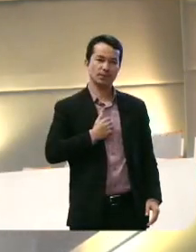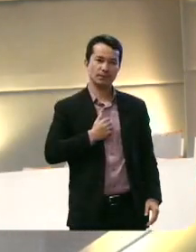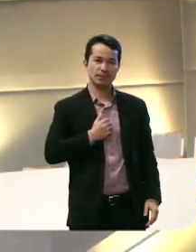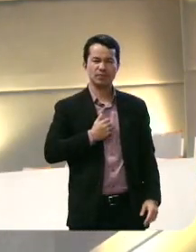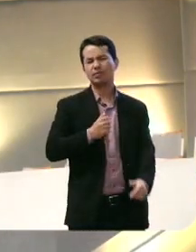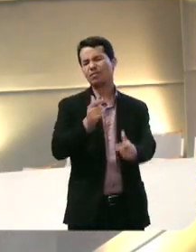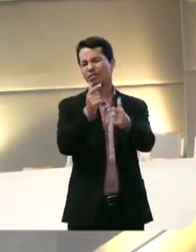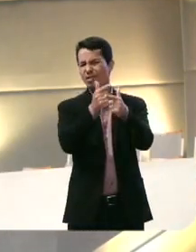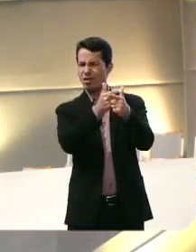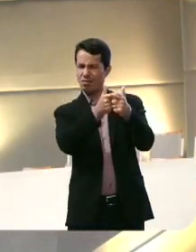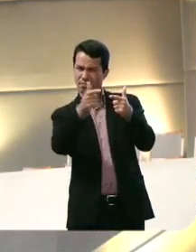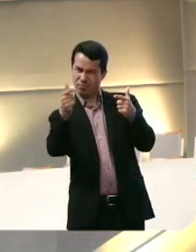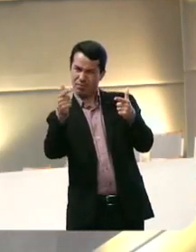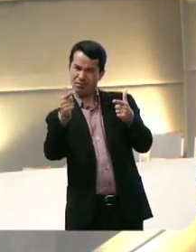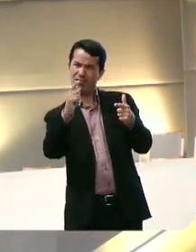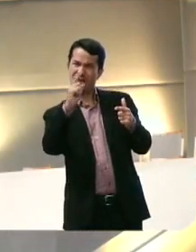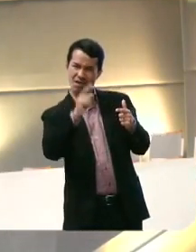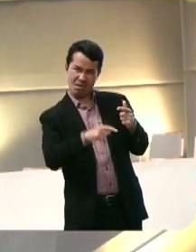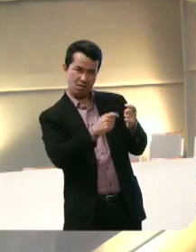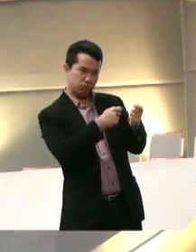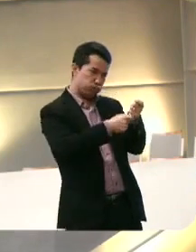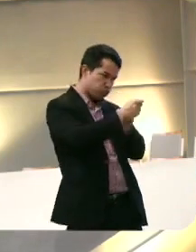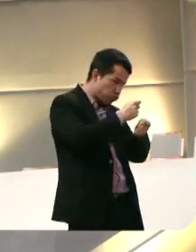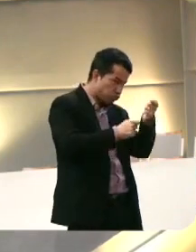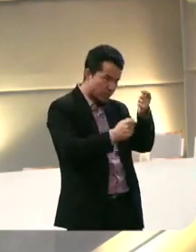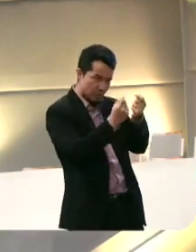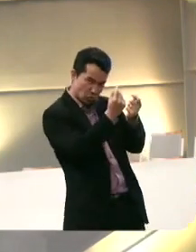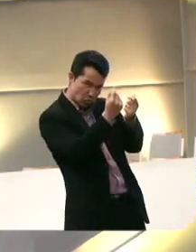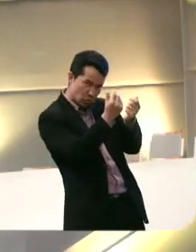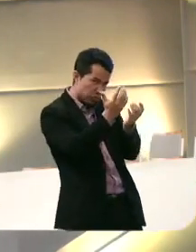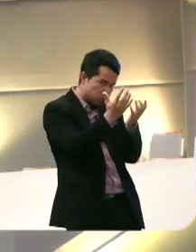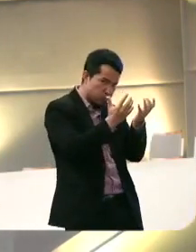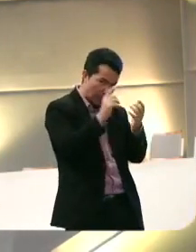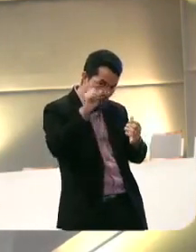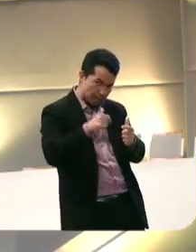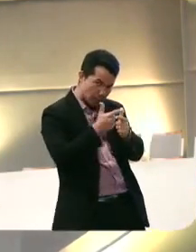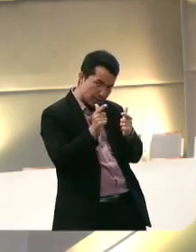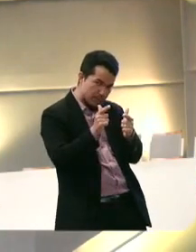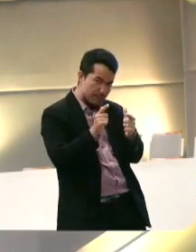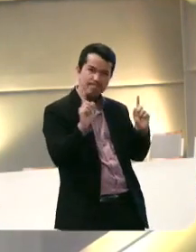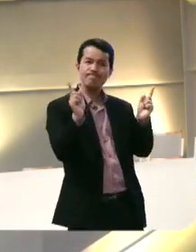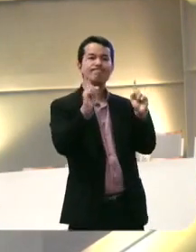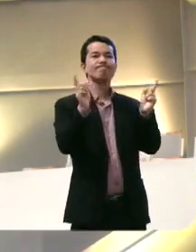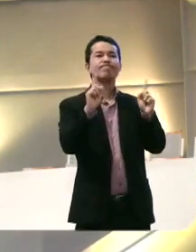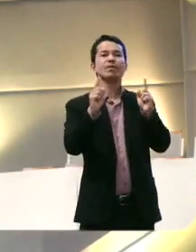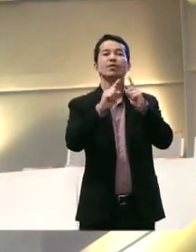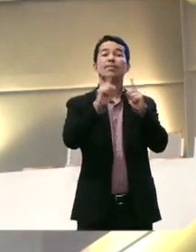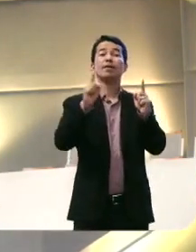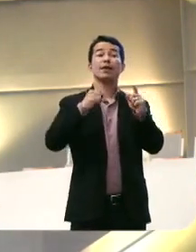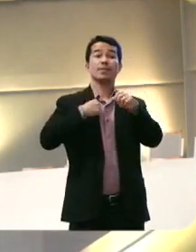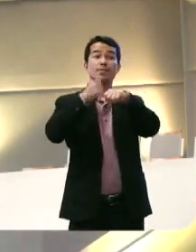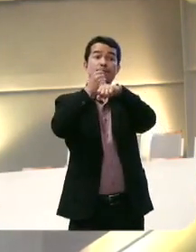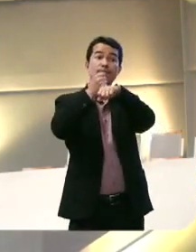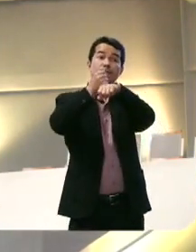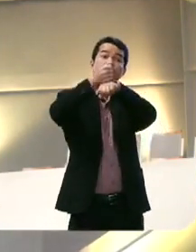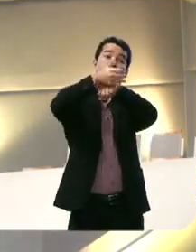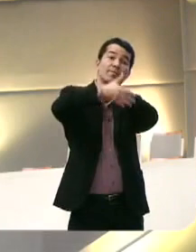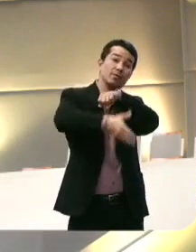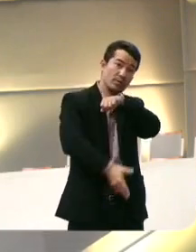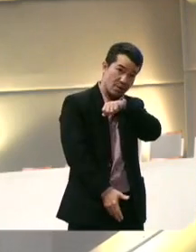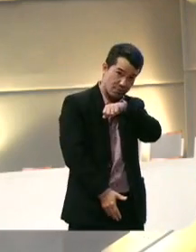não era o mercado Forex, nem as aplicações financeiras. O problema é que esse horário que eu estava brincando disso